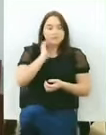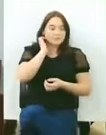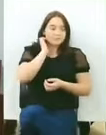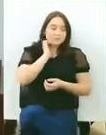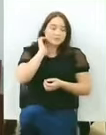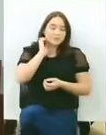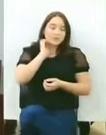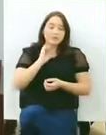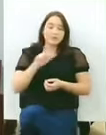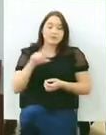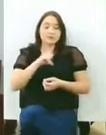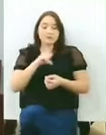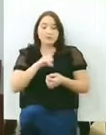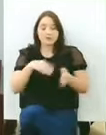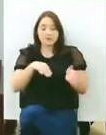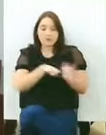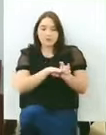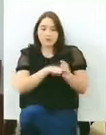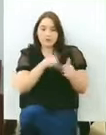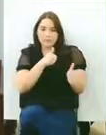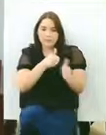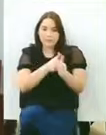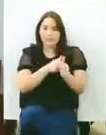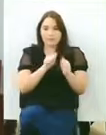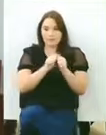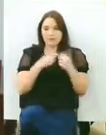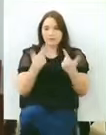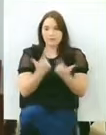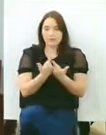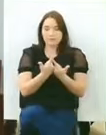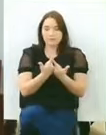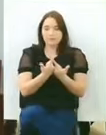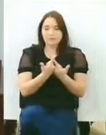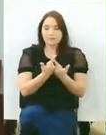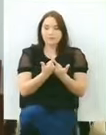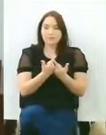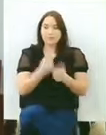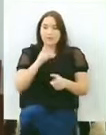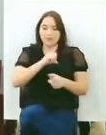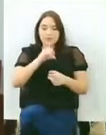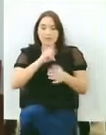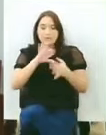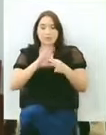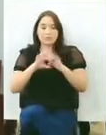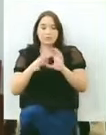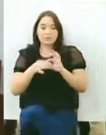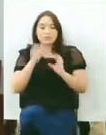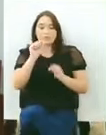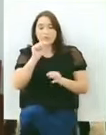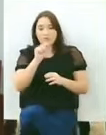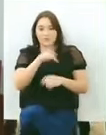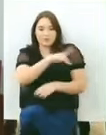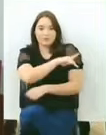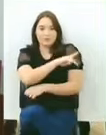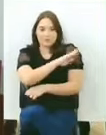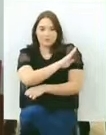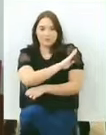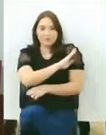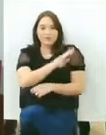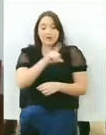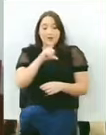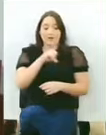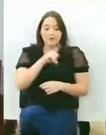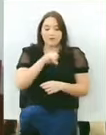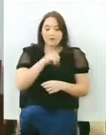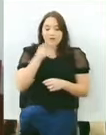aconteceu. Quando nós chegamos próximos à assembleia e reunir uma assembleia no contexto da Igreja Presbiteriana do